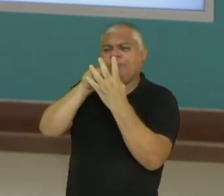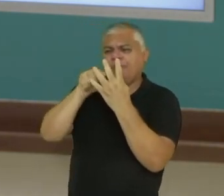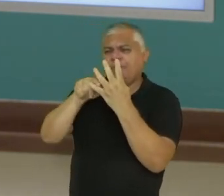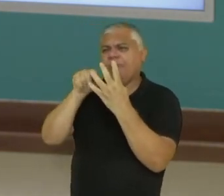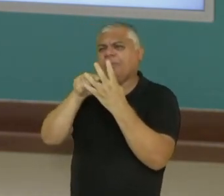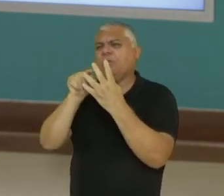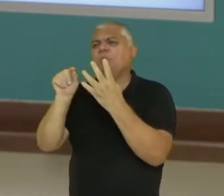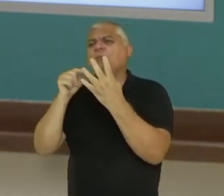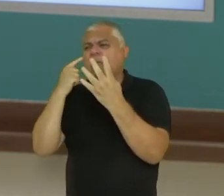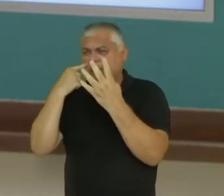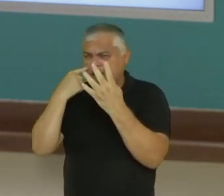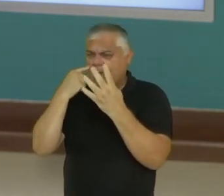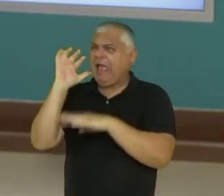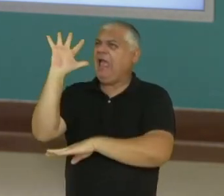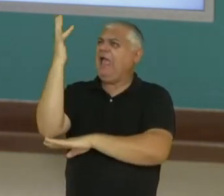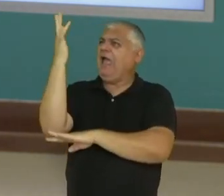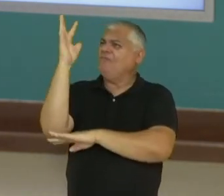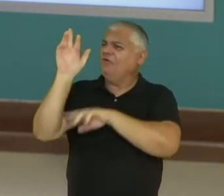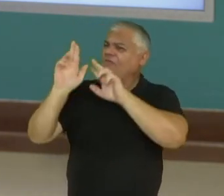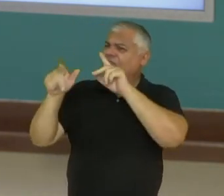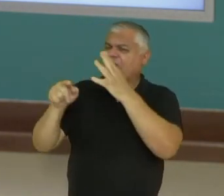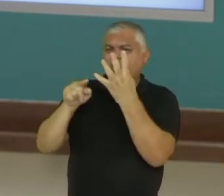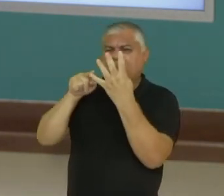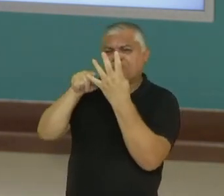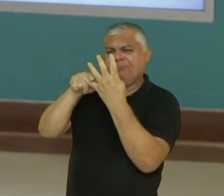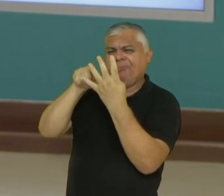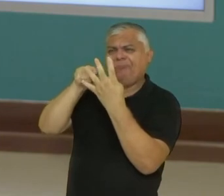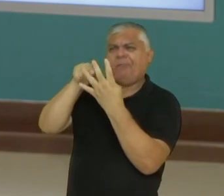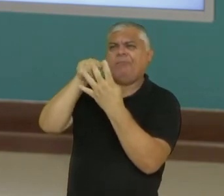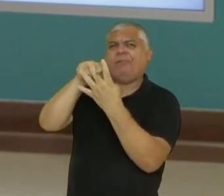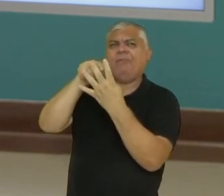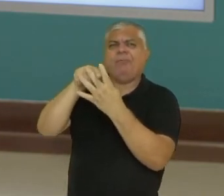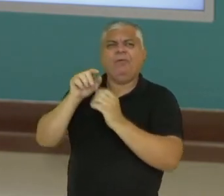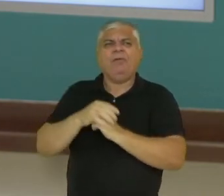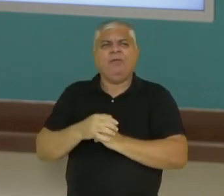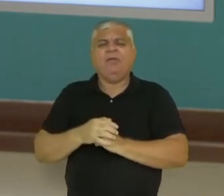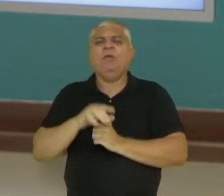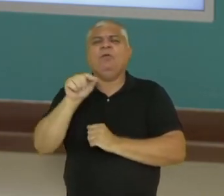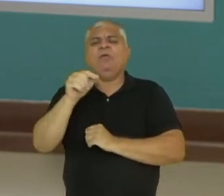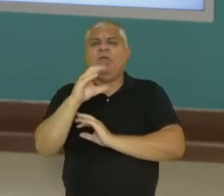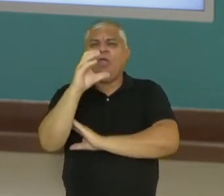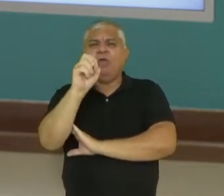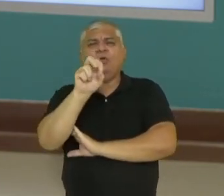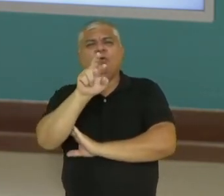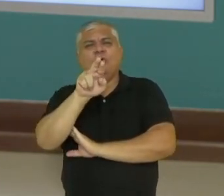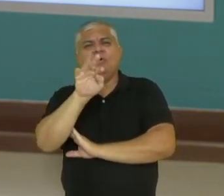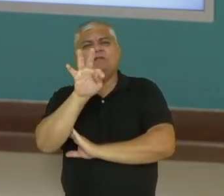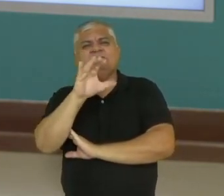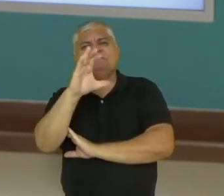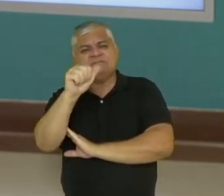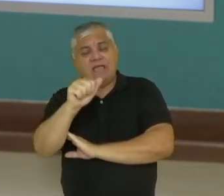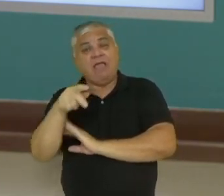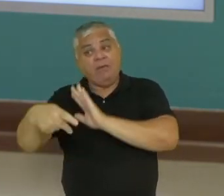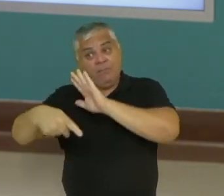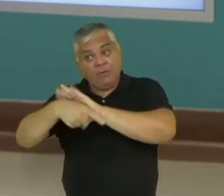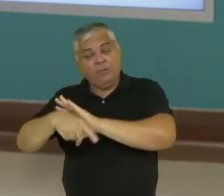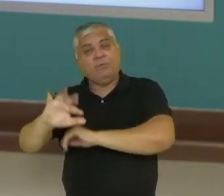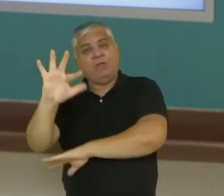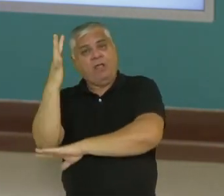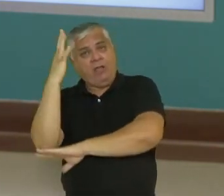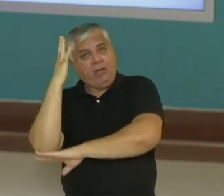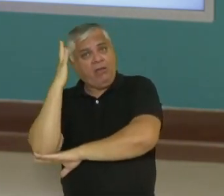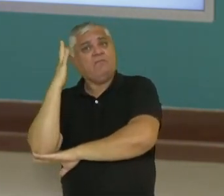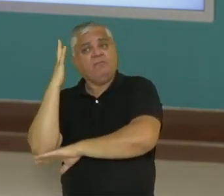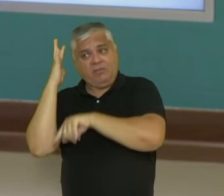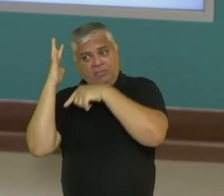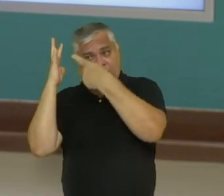o quê? Naquela parede vegetal. Sim, porque a cortiça é uma parte de um vegetal, que é o sobreiro, essa árvore